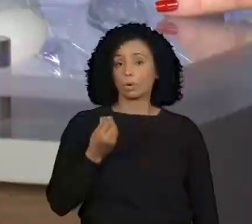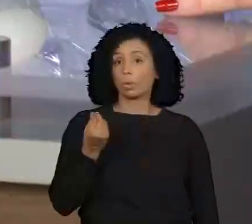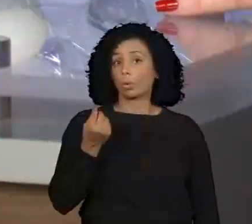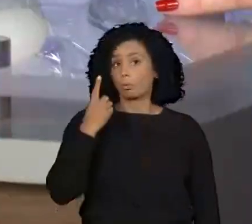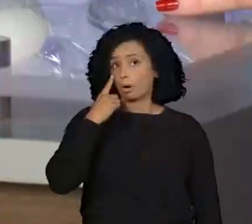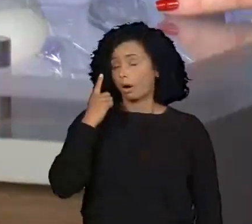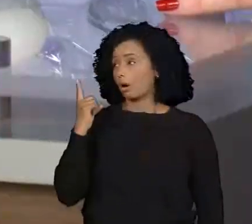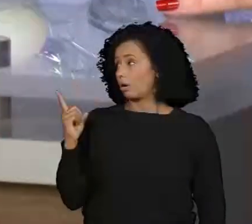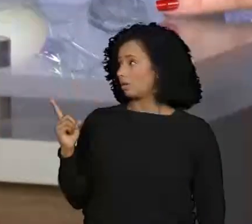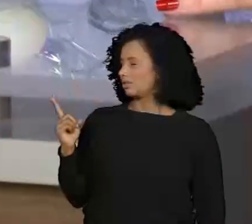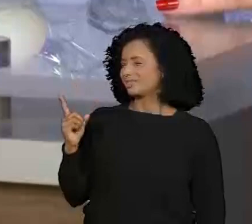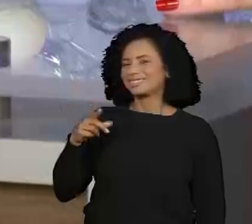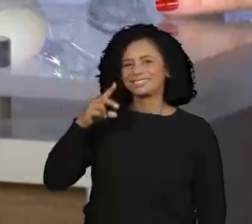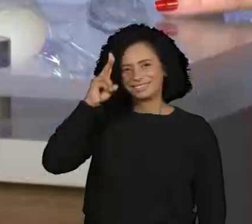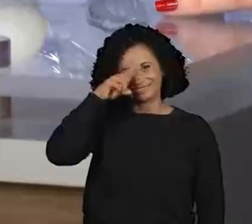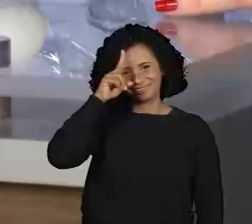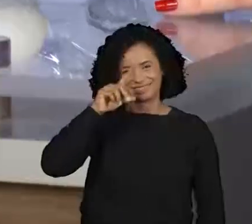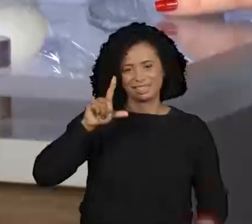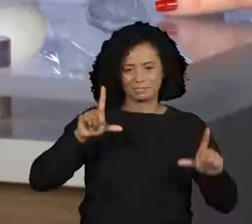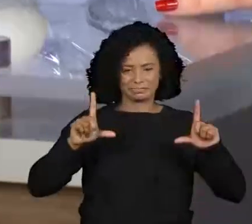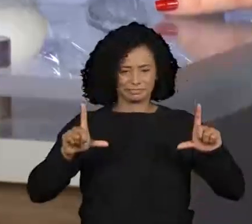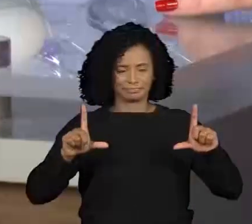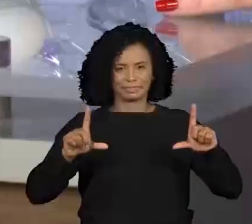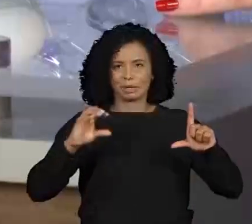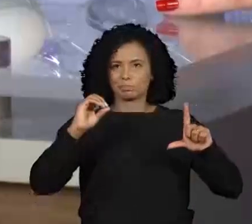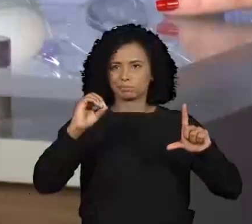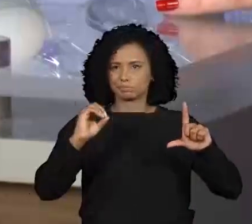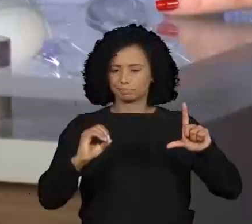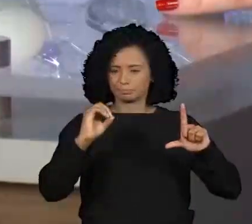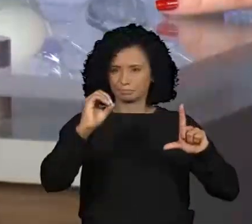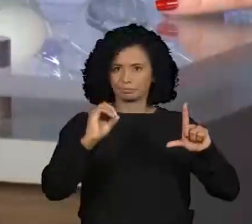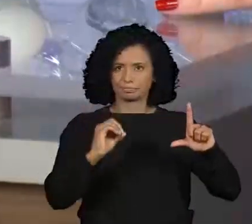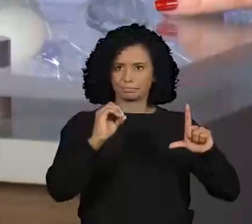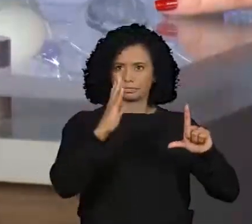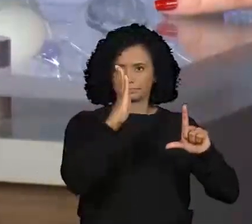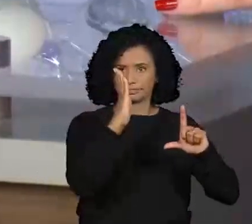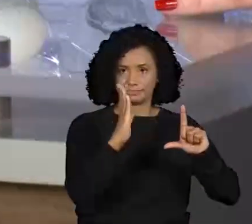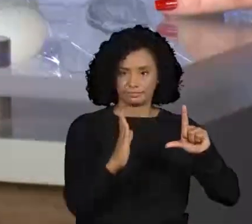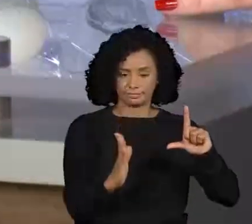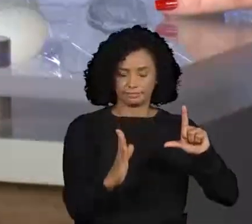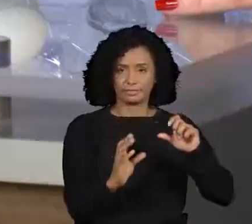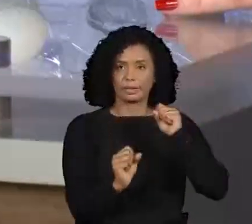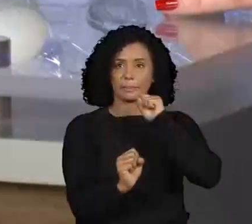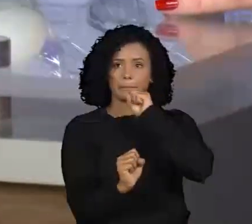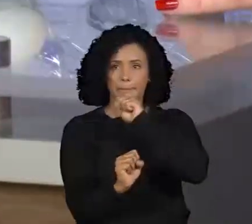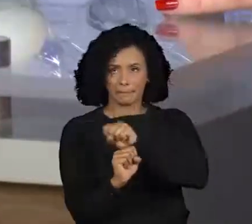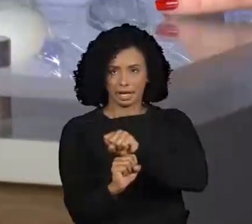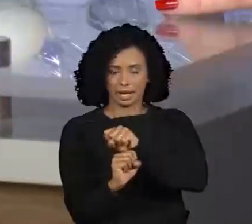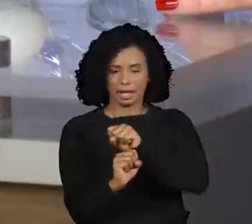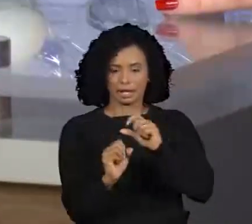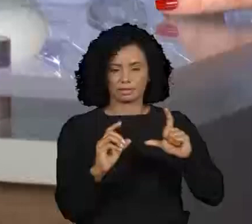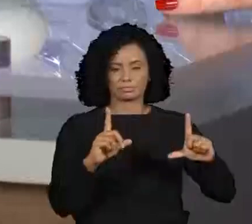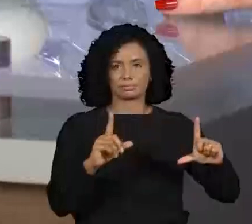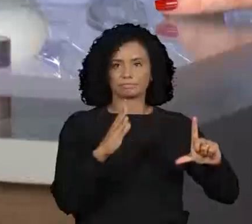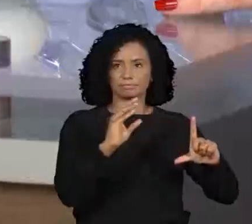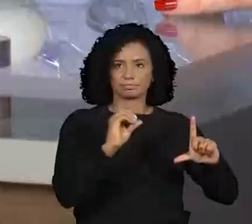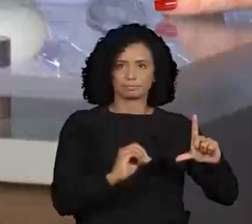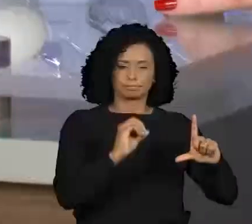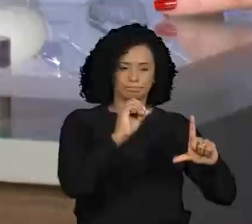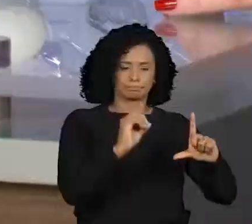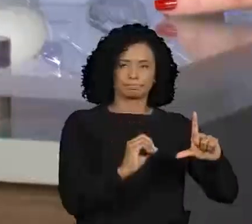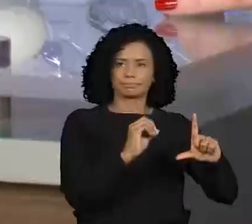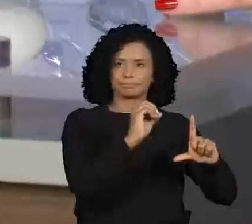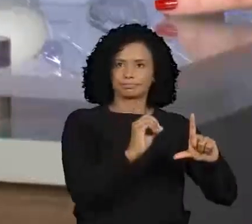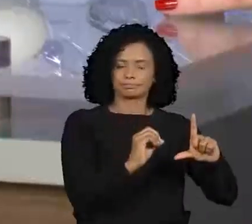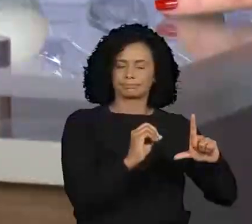a gente pode representar fisicamente Então e o pausa pausa